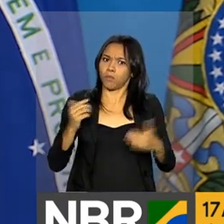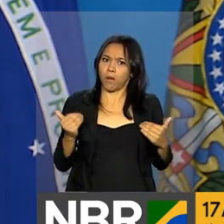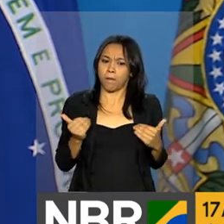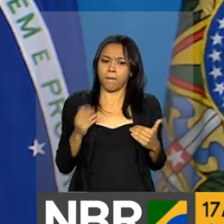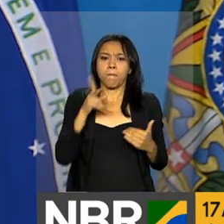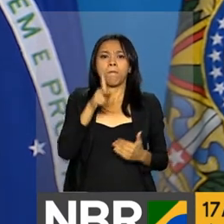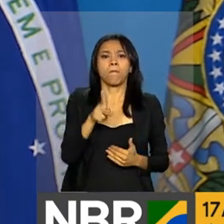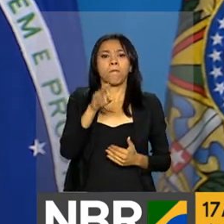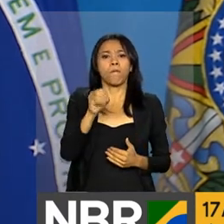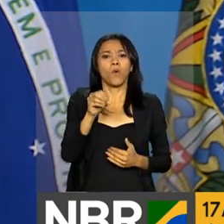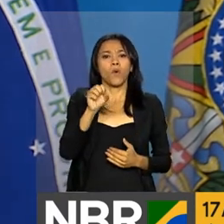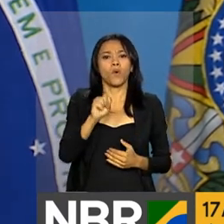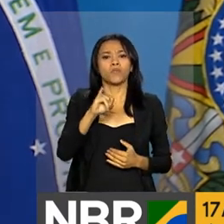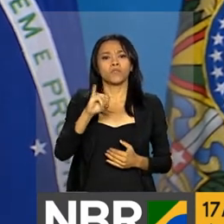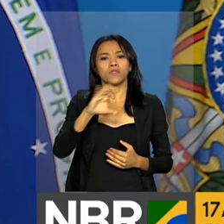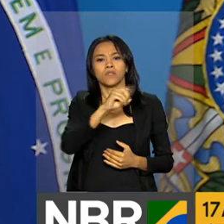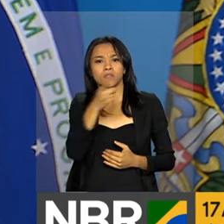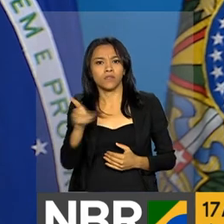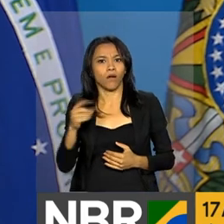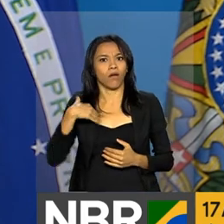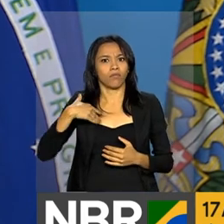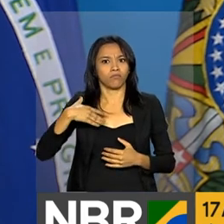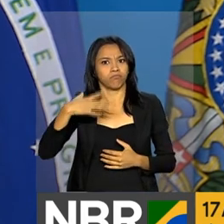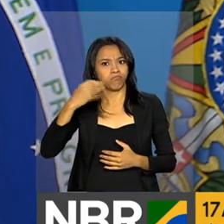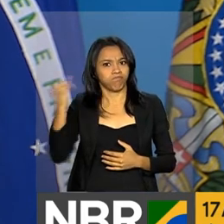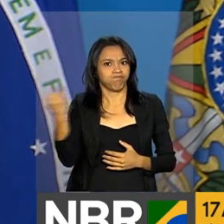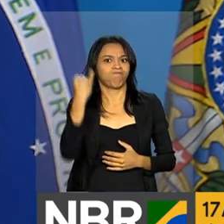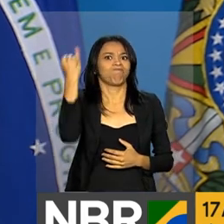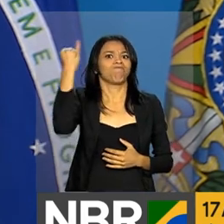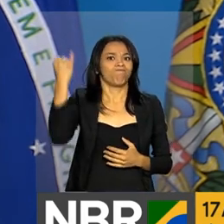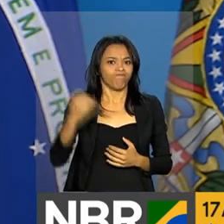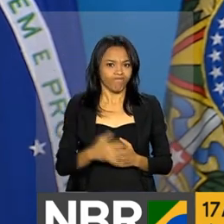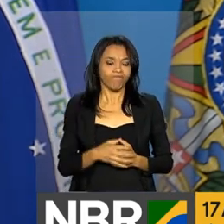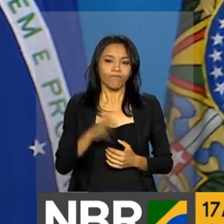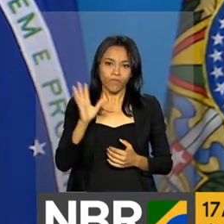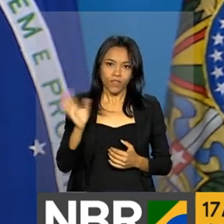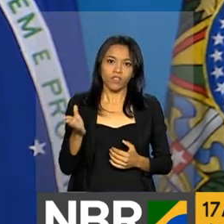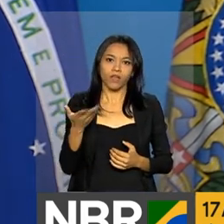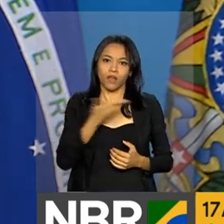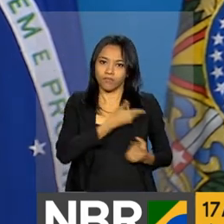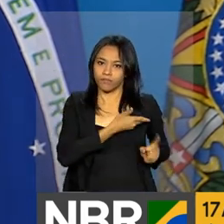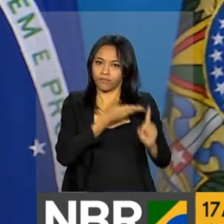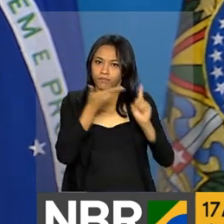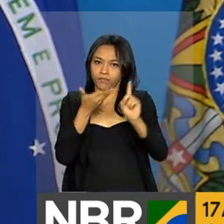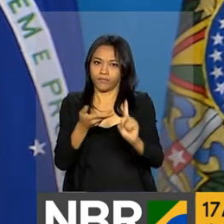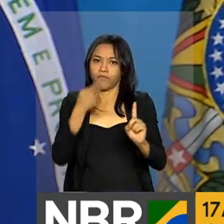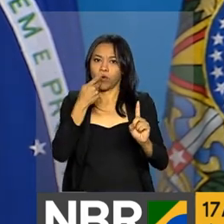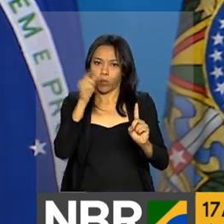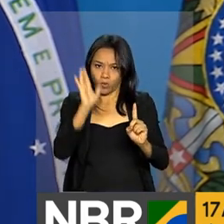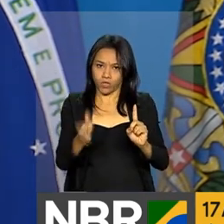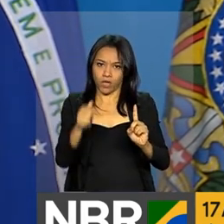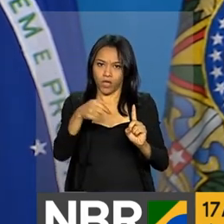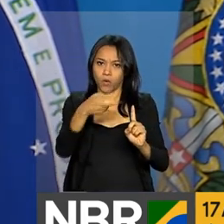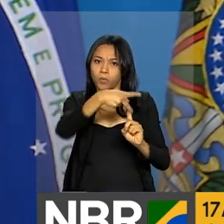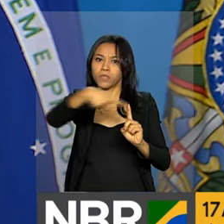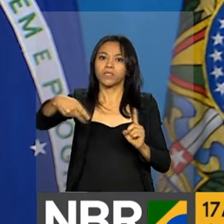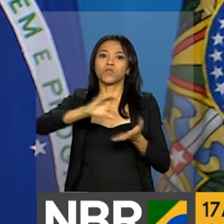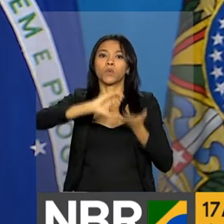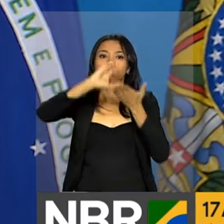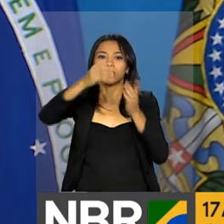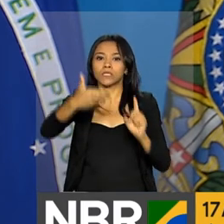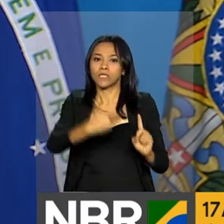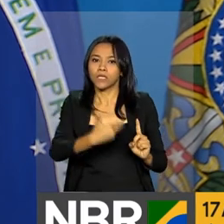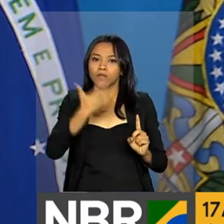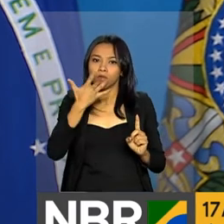Tão expressiva que é interessante, pautando-me pelas palavras do senhor presidente do conselho, né, tão expressiva que